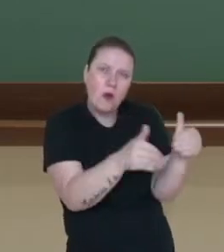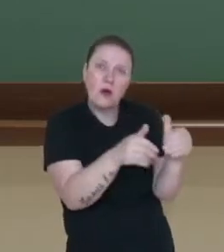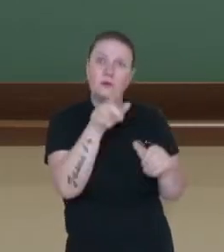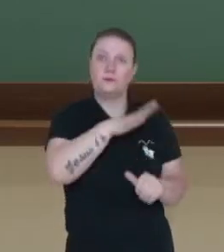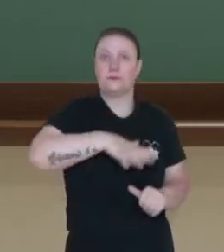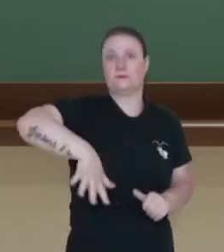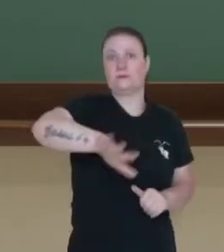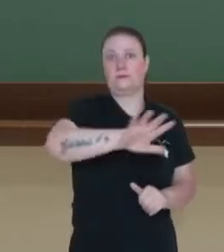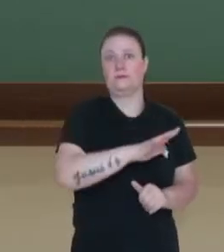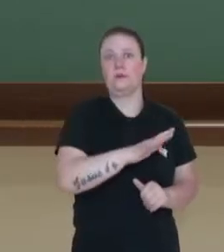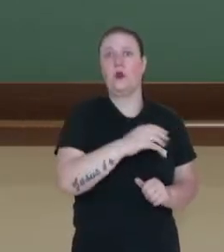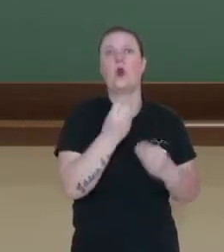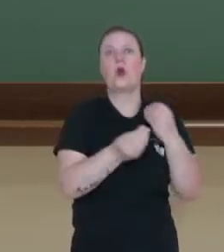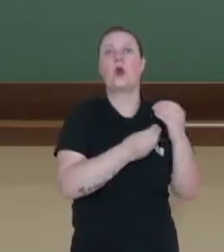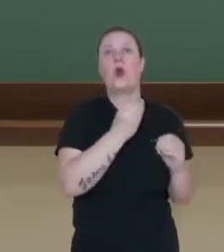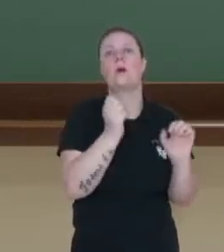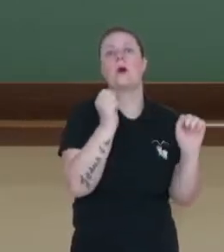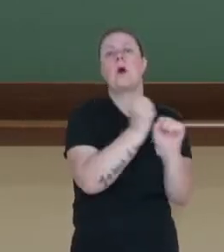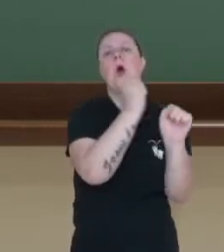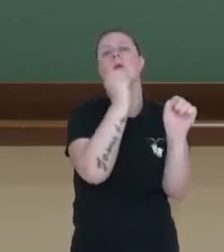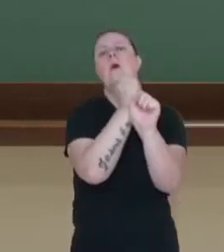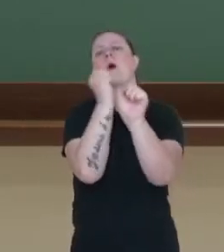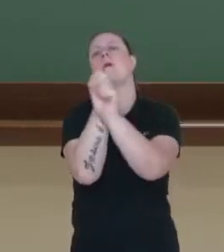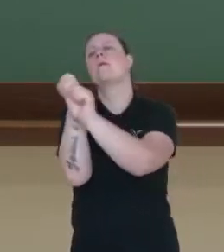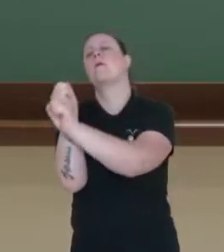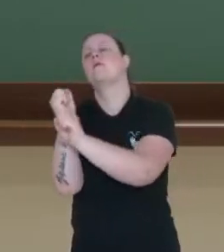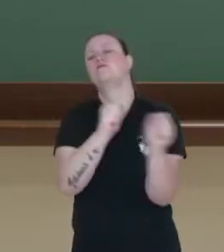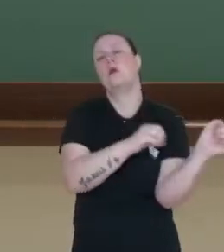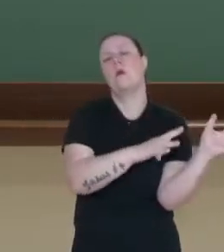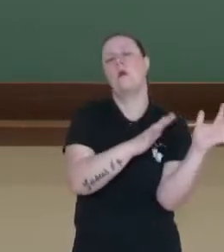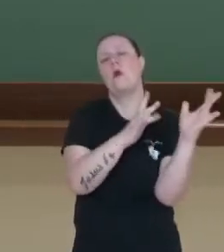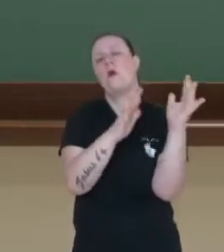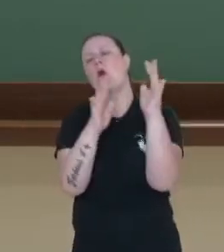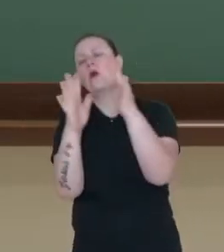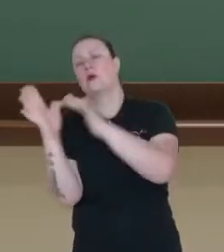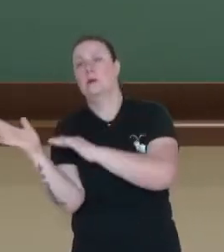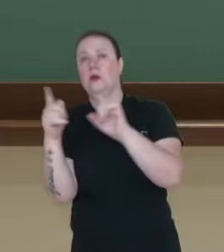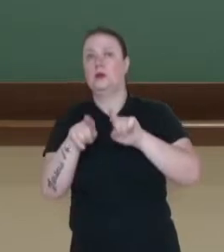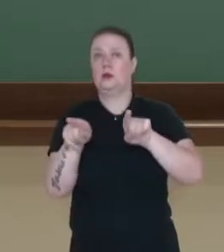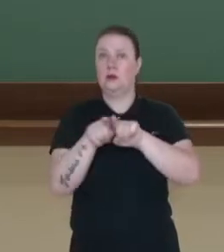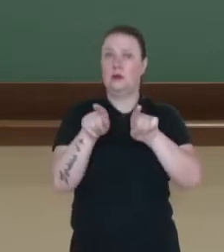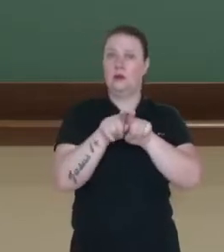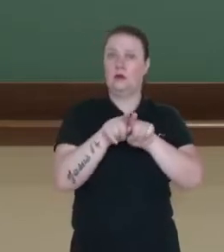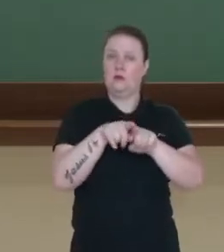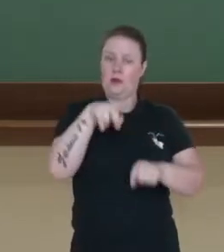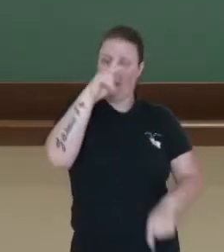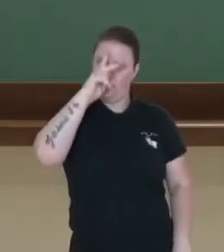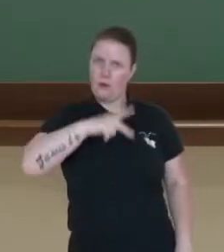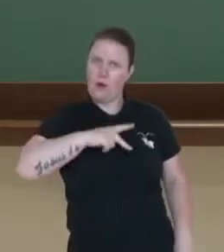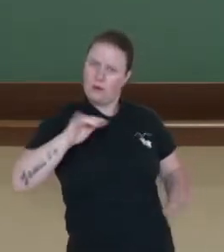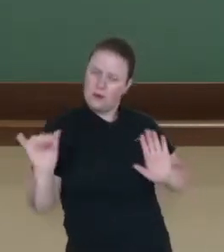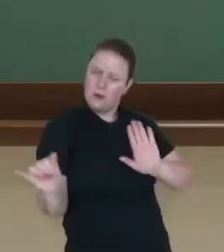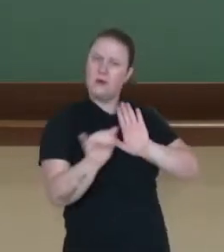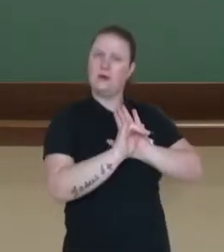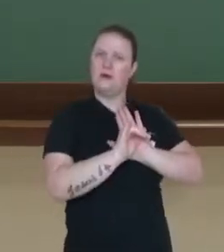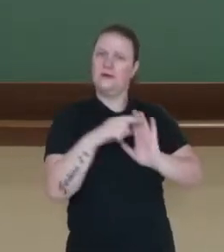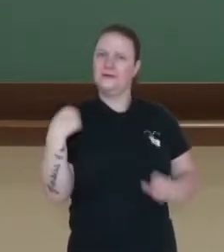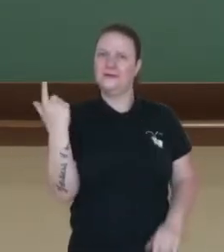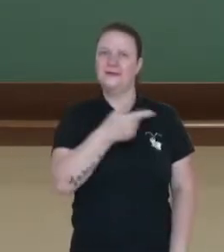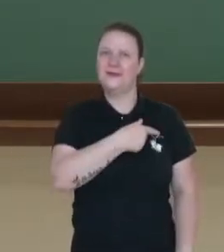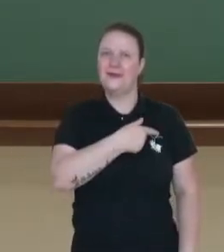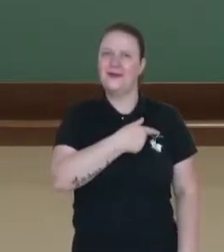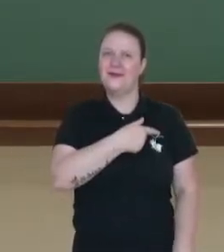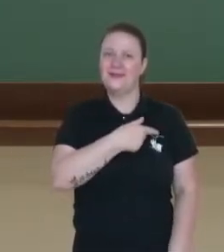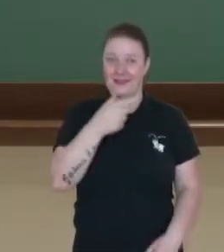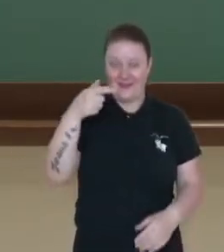e a construção da nossa identidade. São assuntos importantes, né? Para que nós, paranaenses, aqueles que